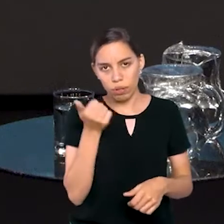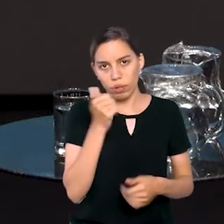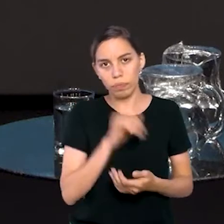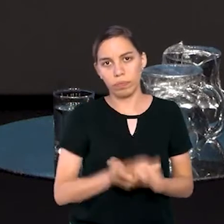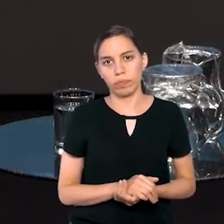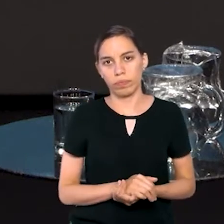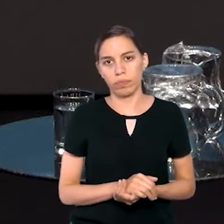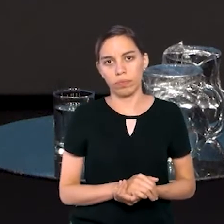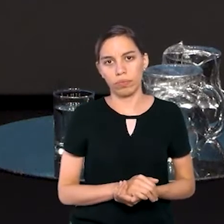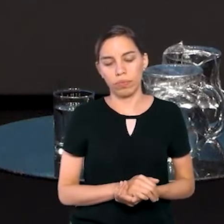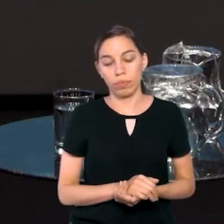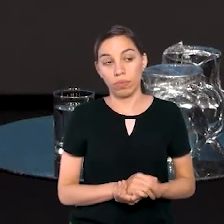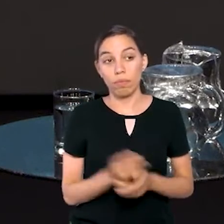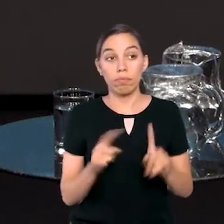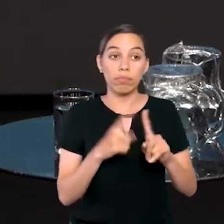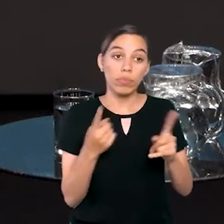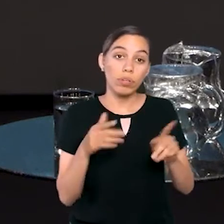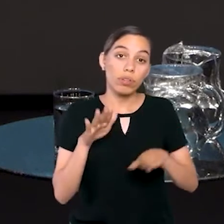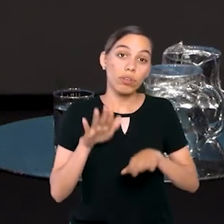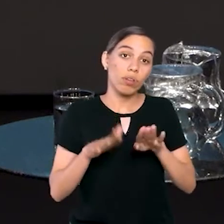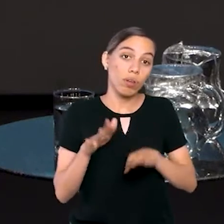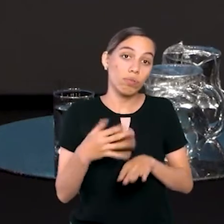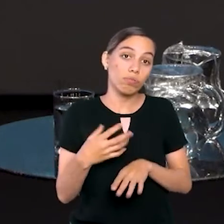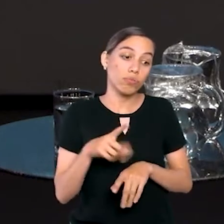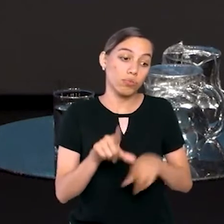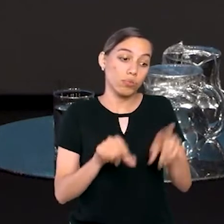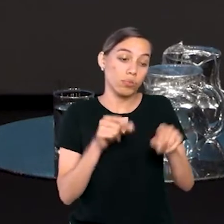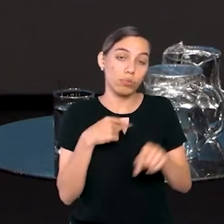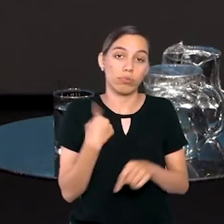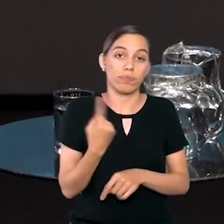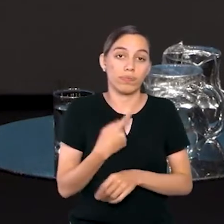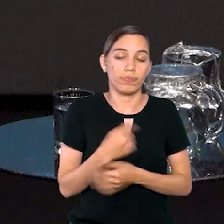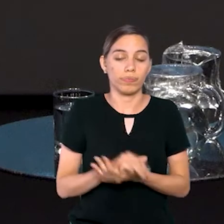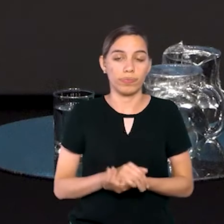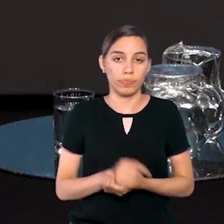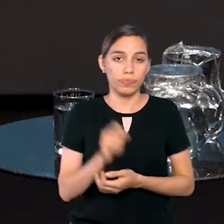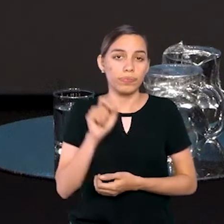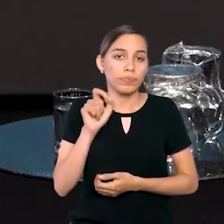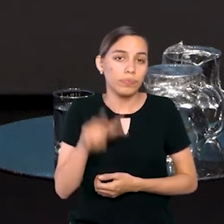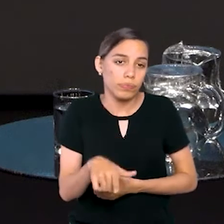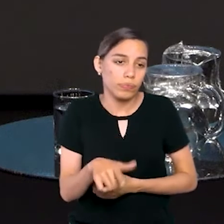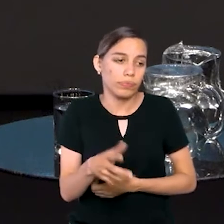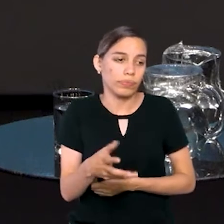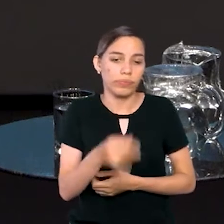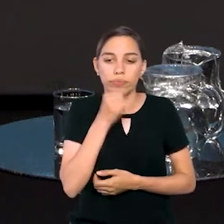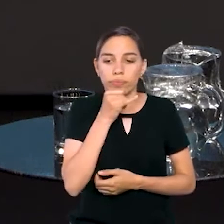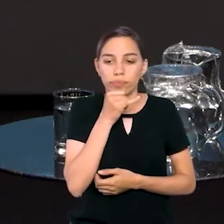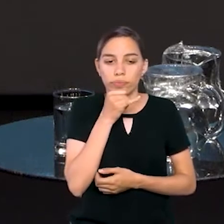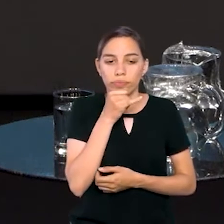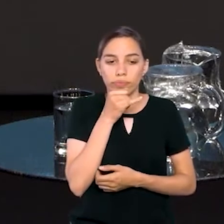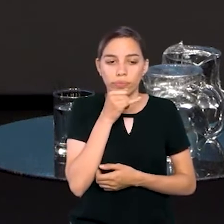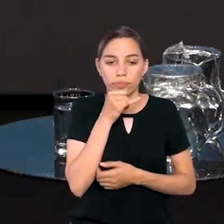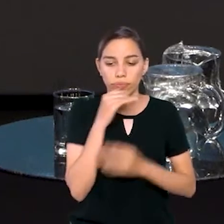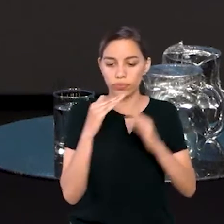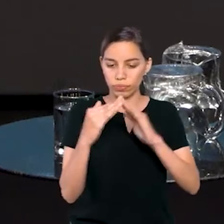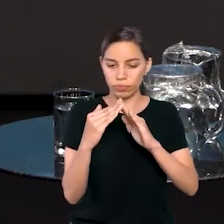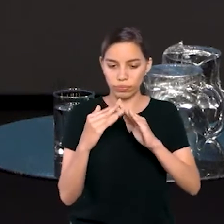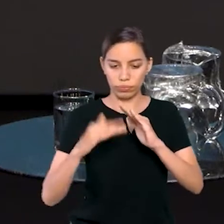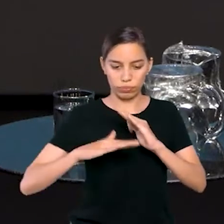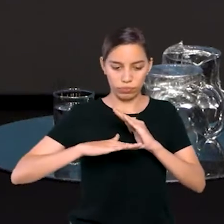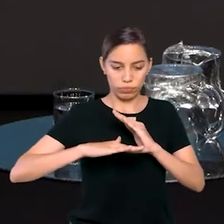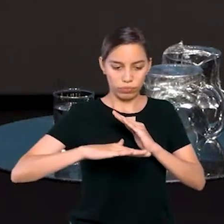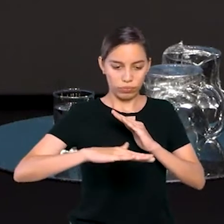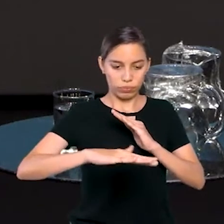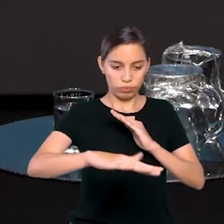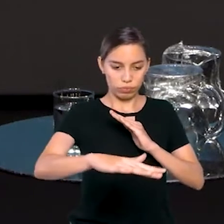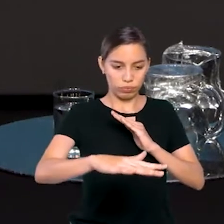vai depender de escolhas nossas. Quem está disposto a quebrar o quintal e deixar um jardim